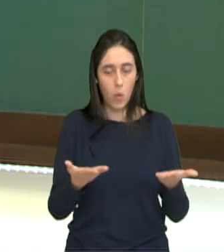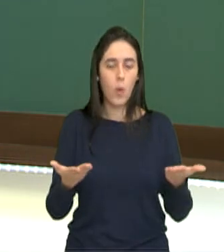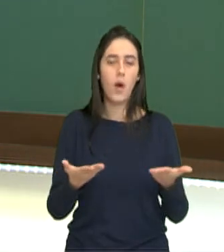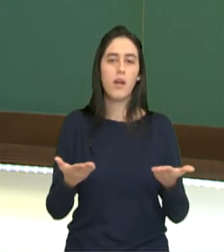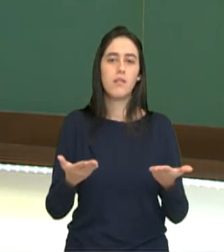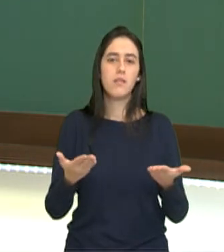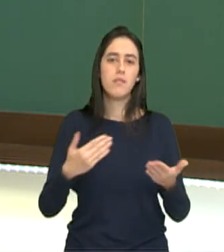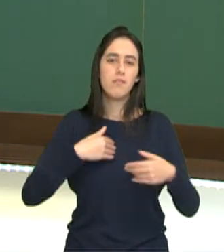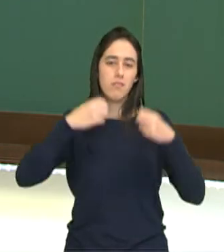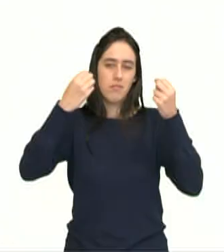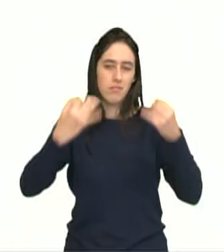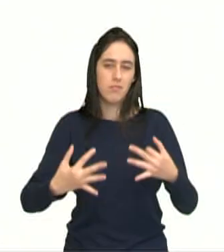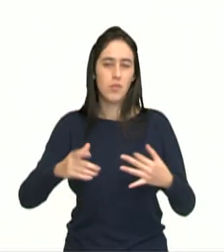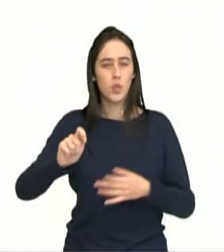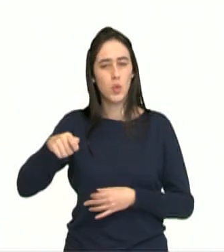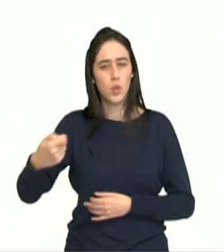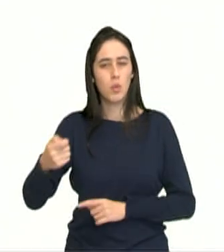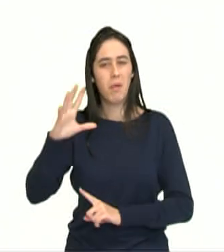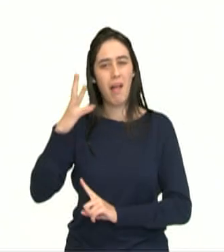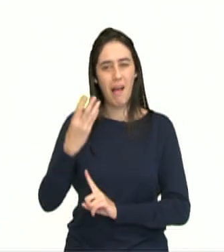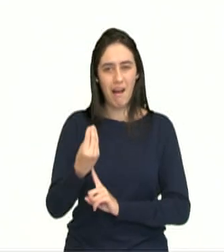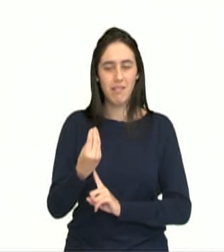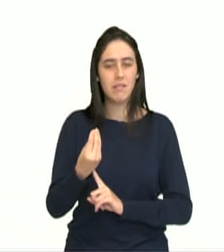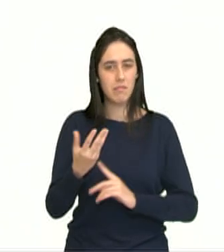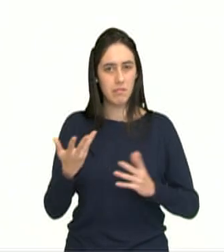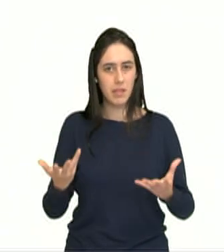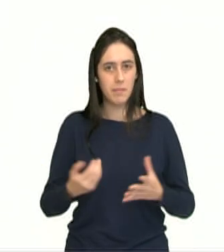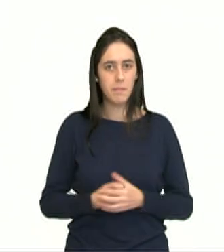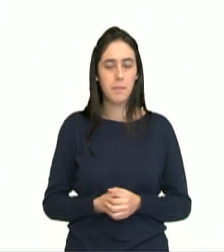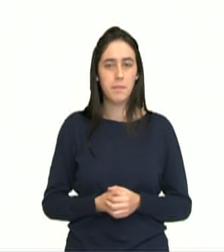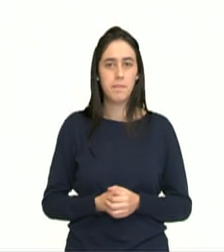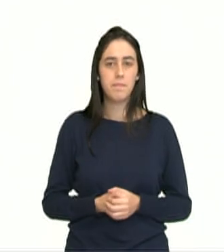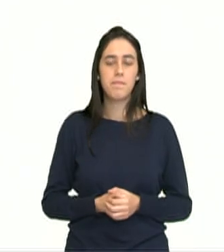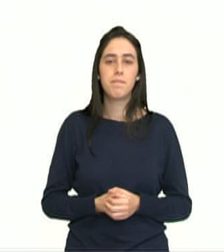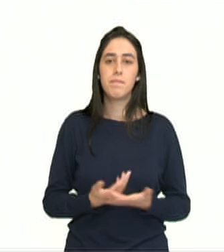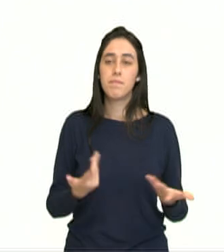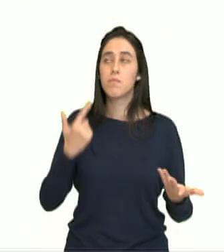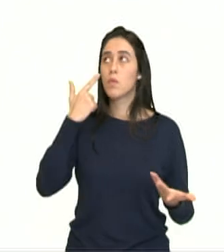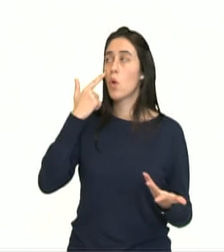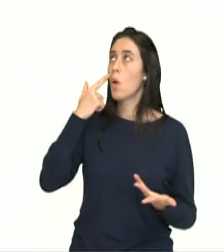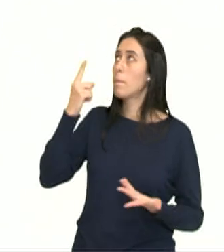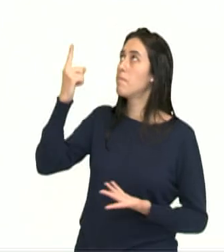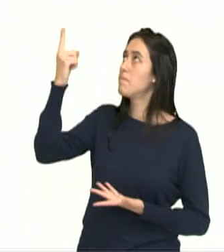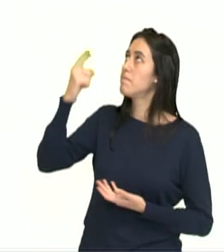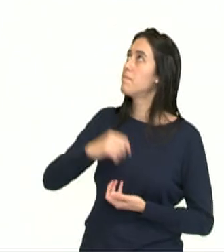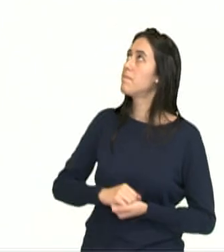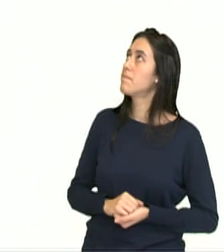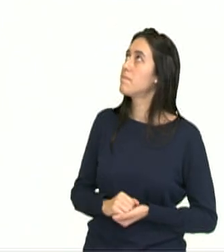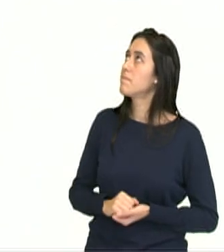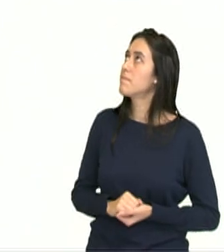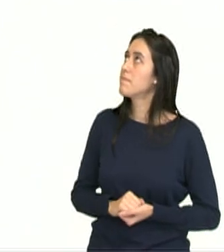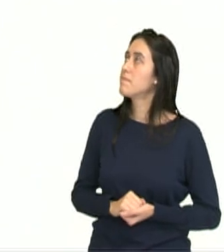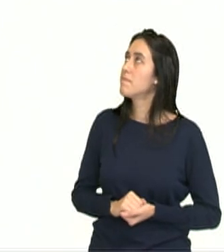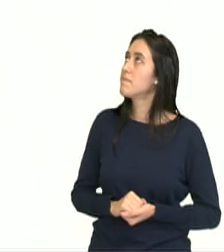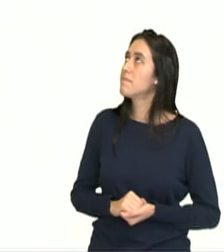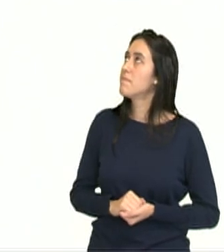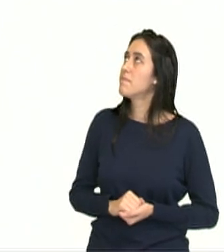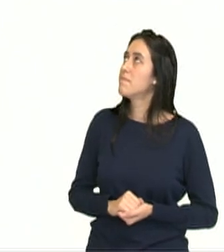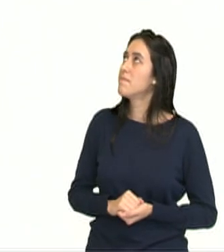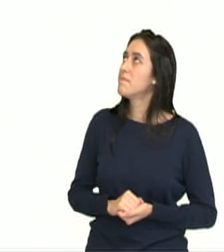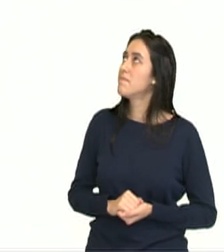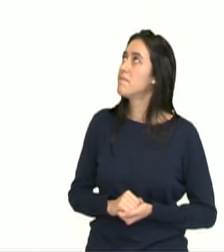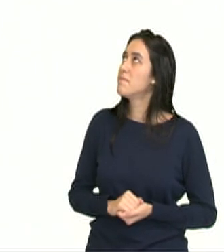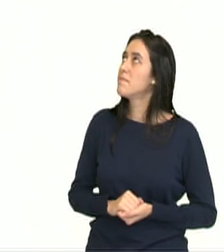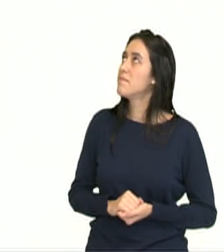sobre trabalhos de arte, né, a gente tem agora Your Turn Now. Choose a Rymão Guimarães Masterpiece and do a